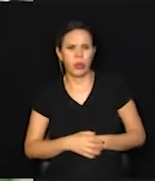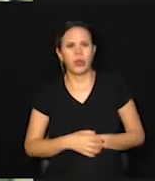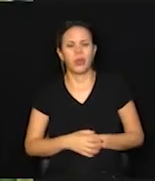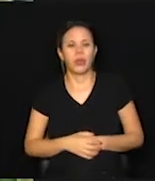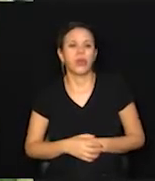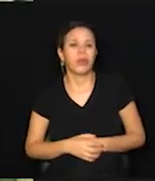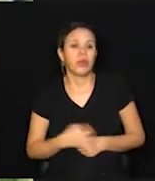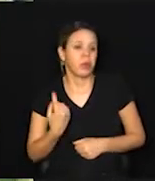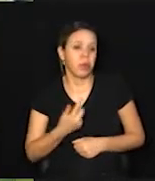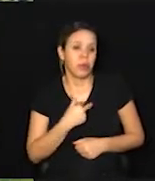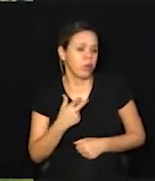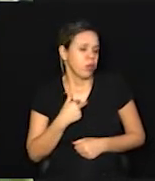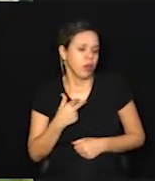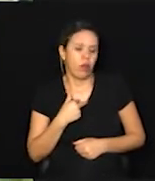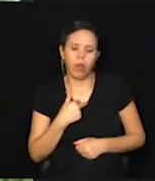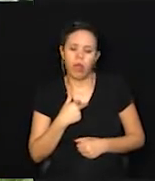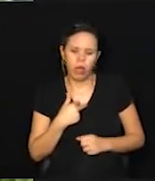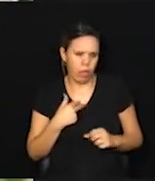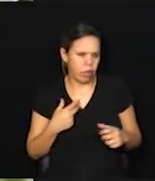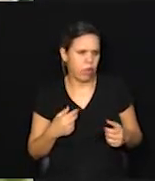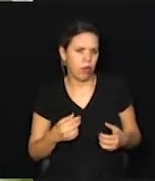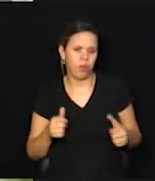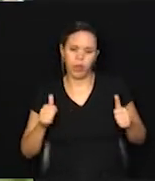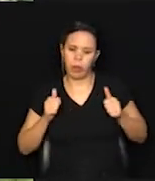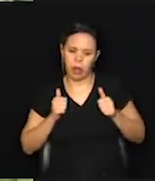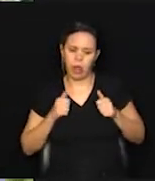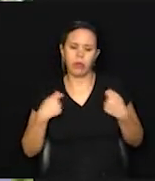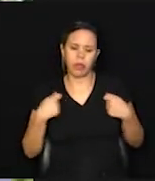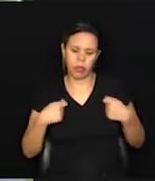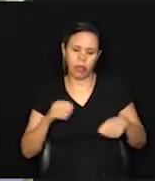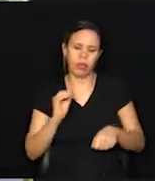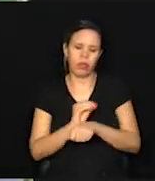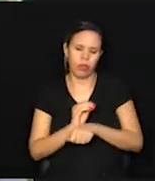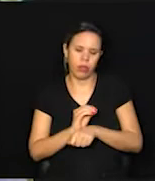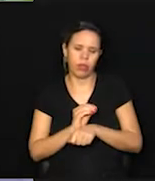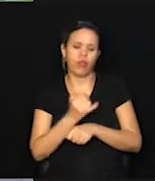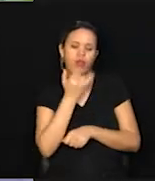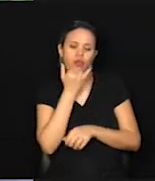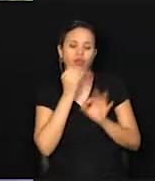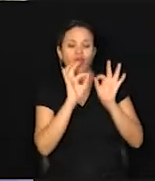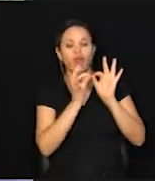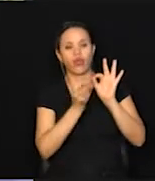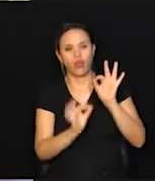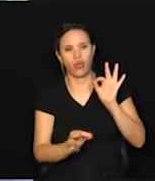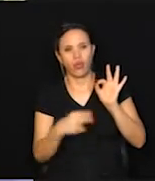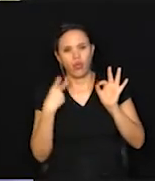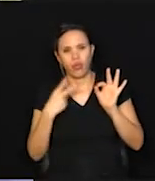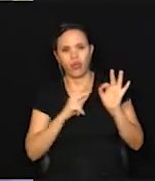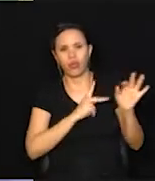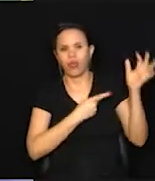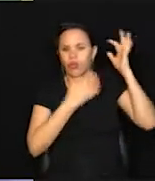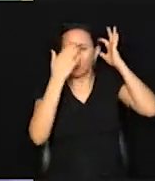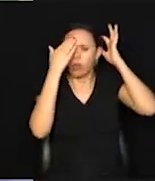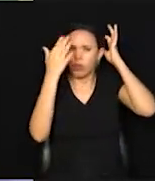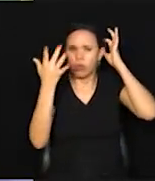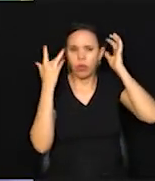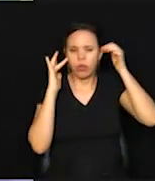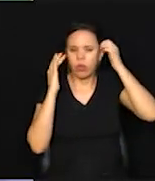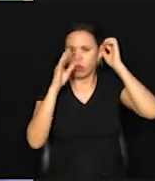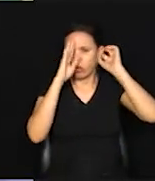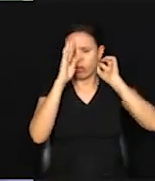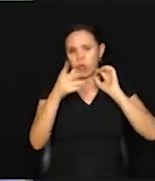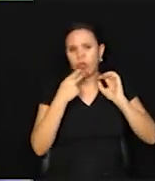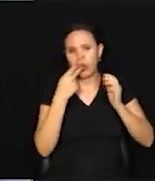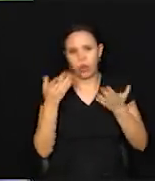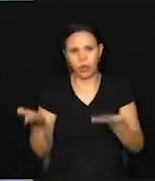fato de que nós não podemos poupar esforços para proteger a vida das pessoas. Desculpa se eu me alonguei demais, vereador Paulo Haddad, eu te agradeço, eu acho fundamental fazer essa fala